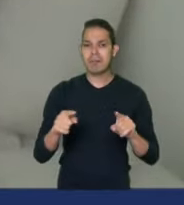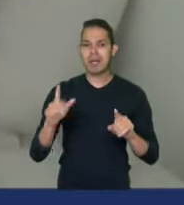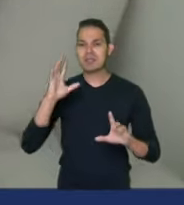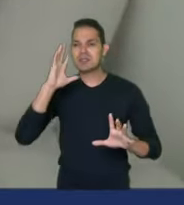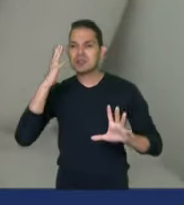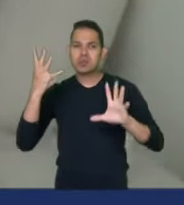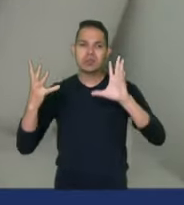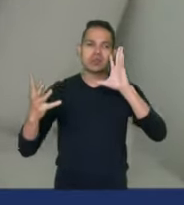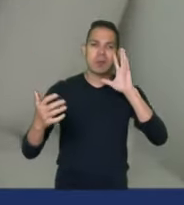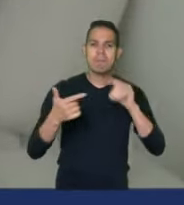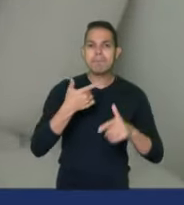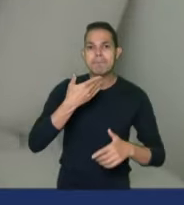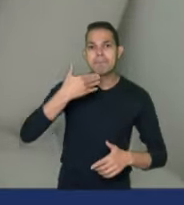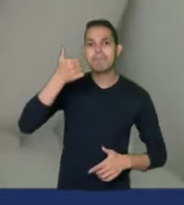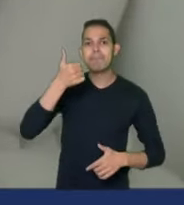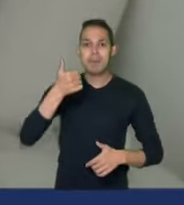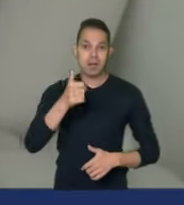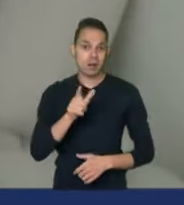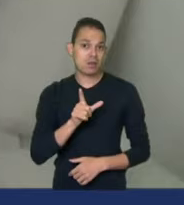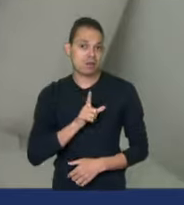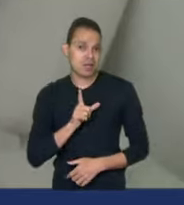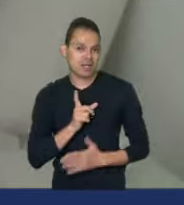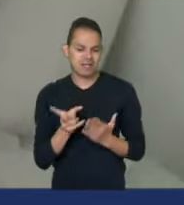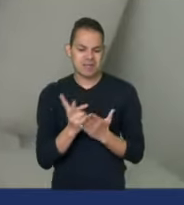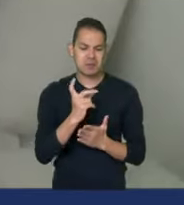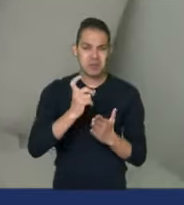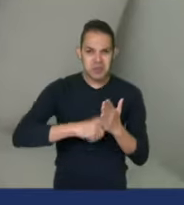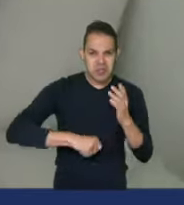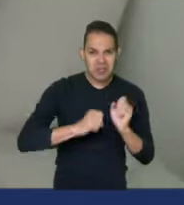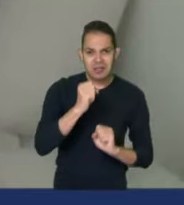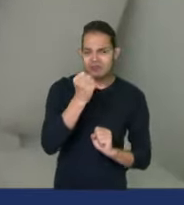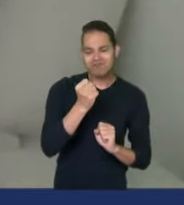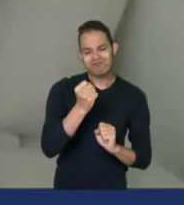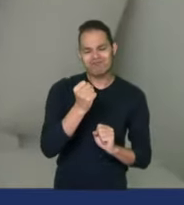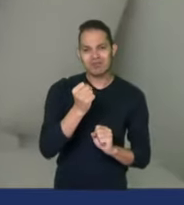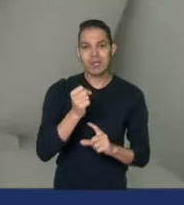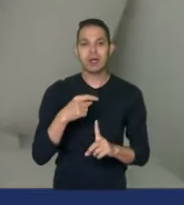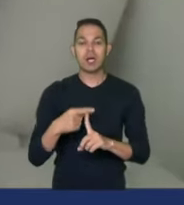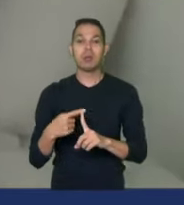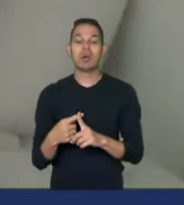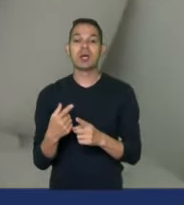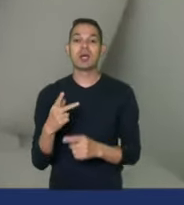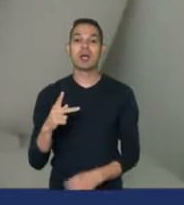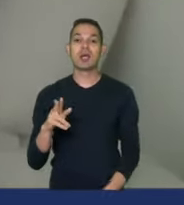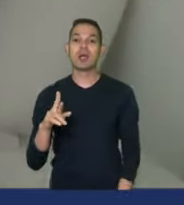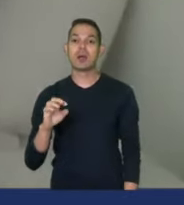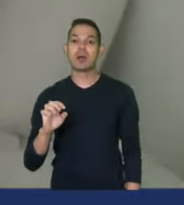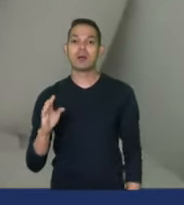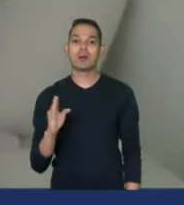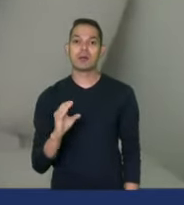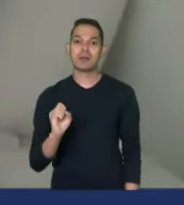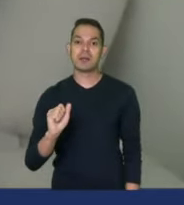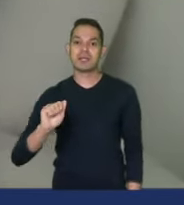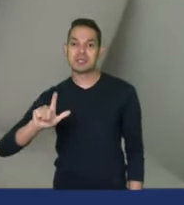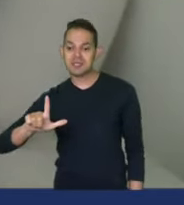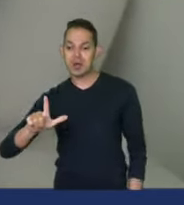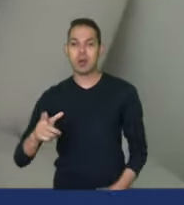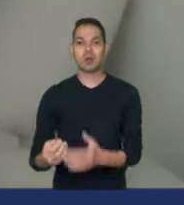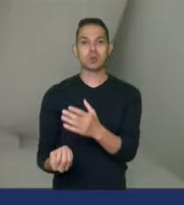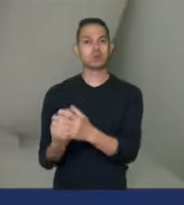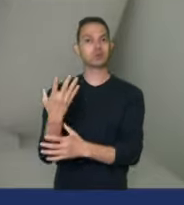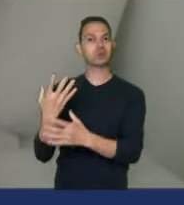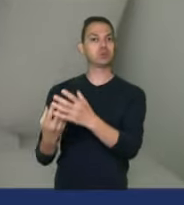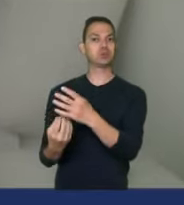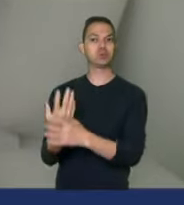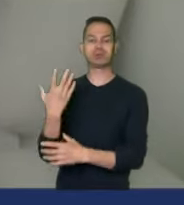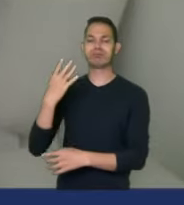que realmente tributar as petrolíferas. Por quê? O pré-sal tem os postos mais produtivos do mundo. Onde